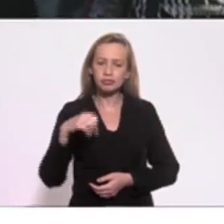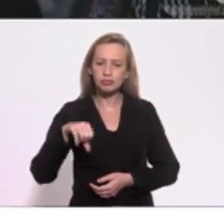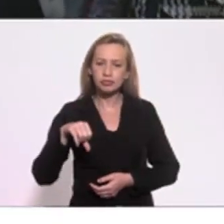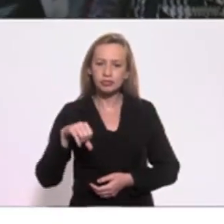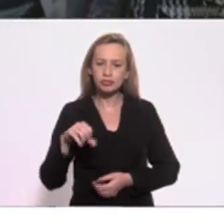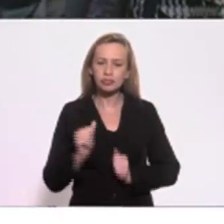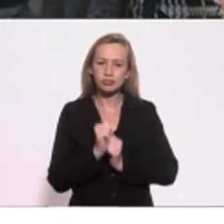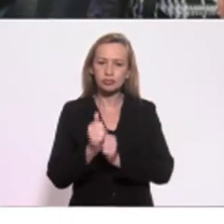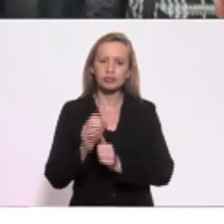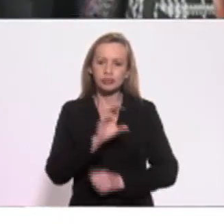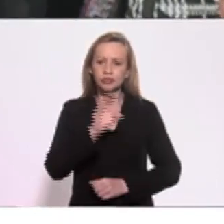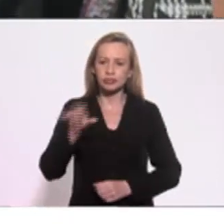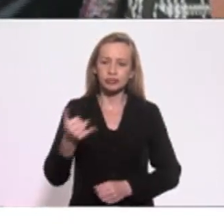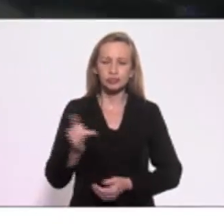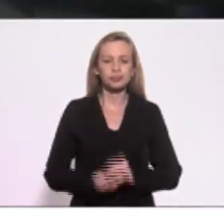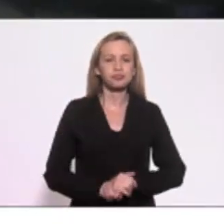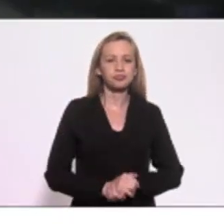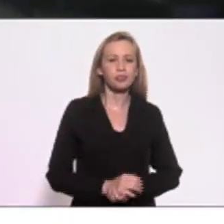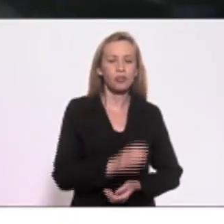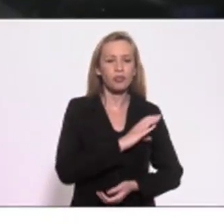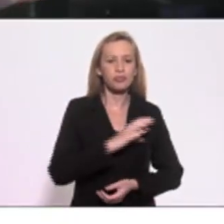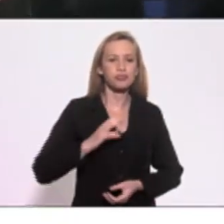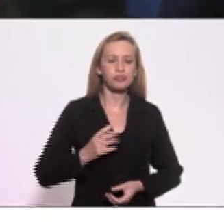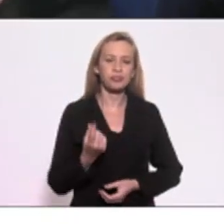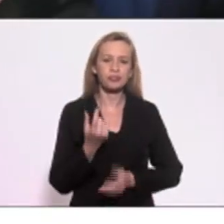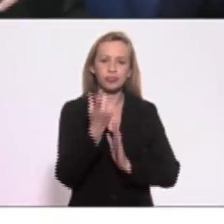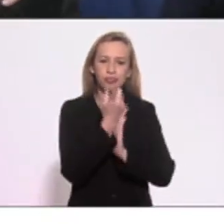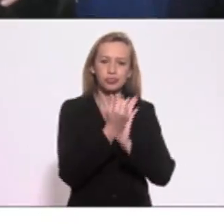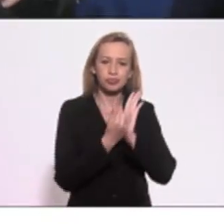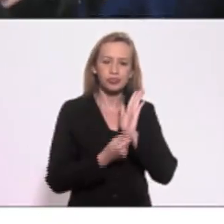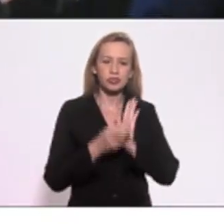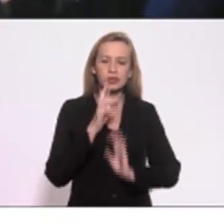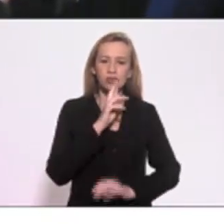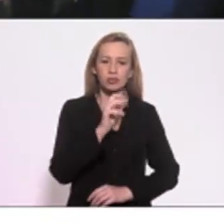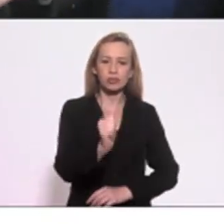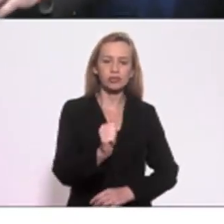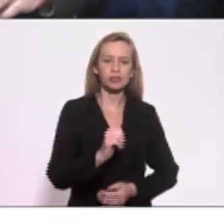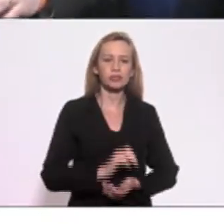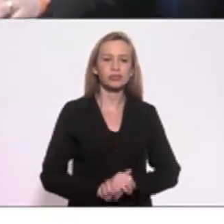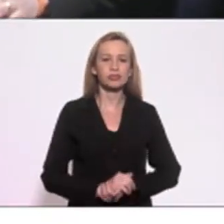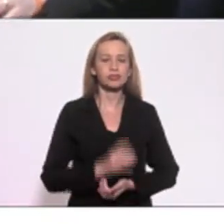acompanhar a CCJ. Pela Comissão de Orçamento, deputado Rodrigo Amorim.